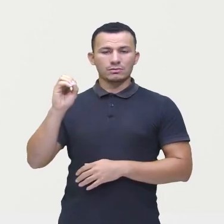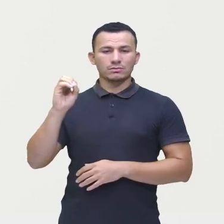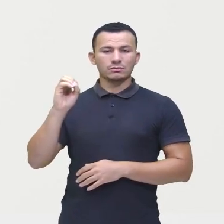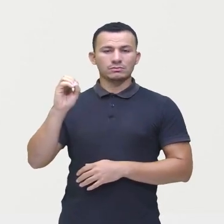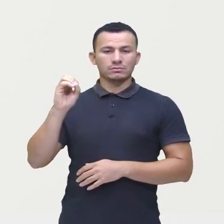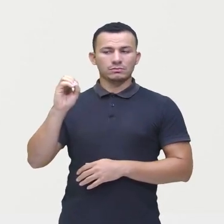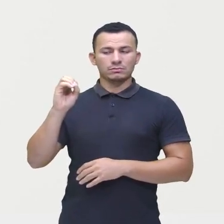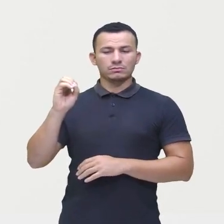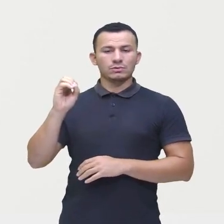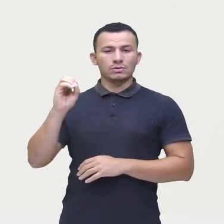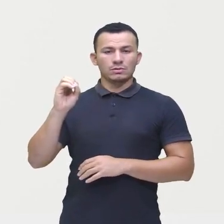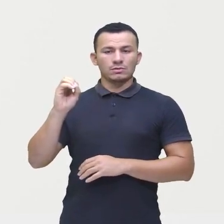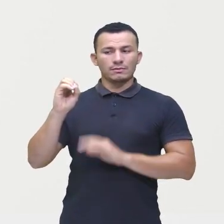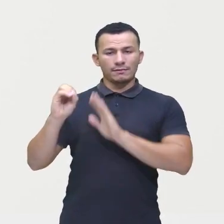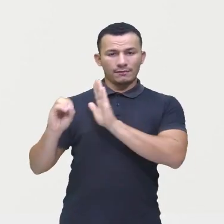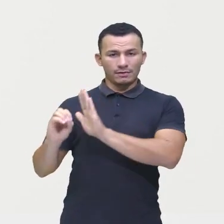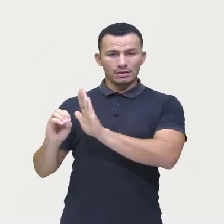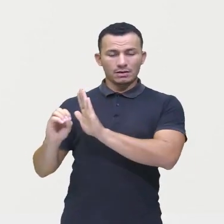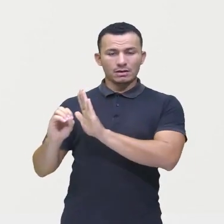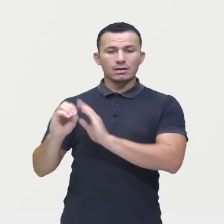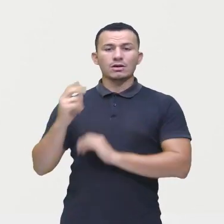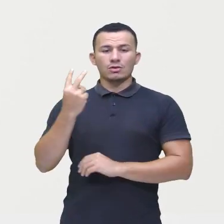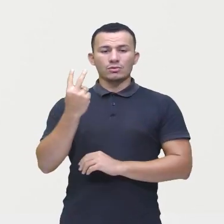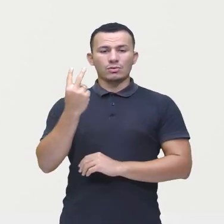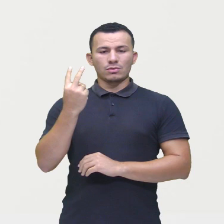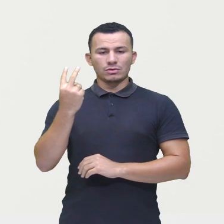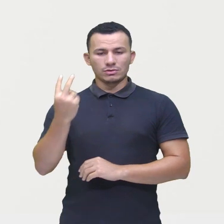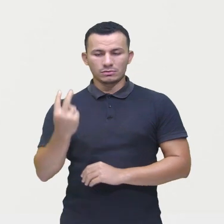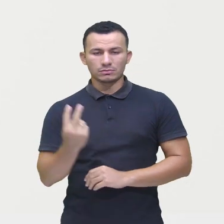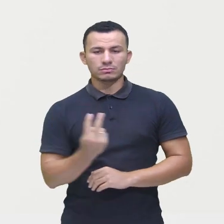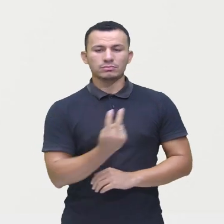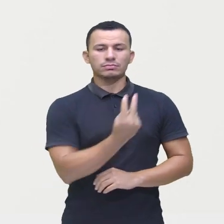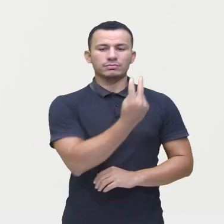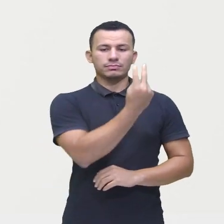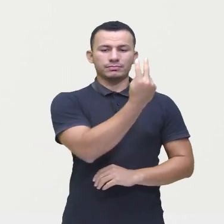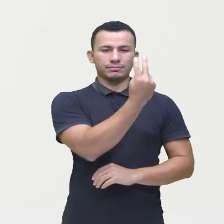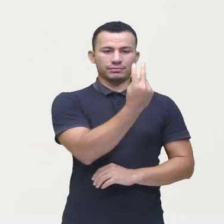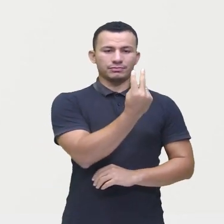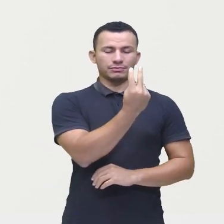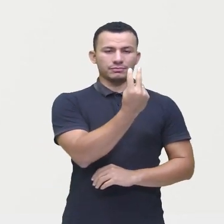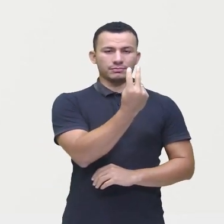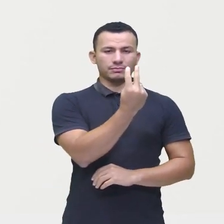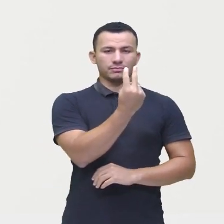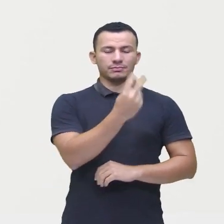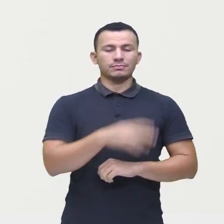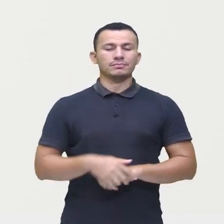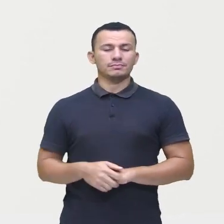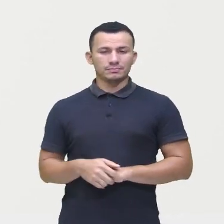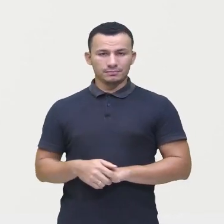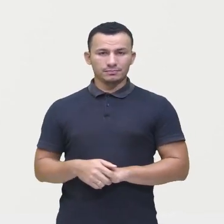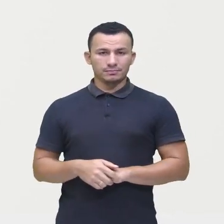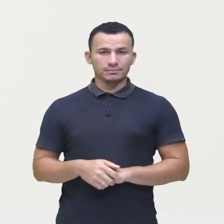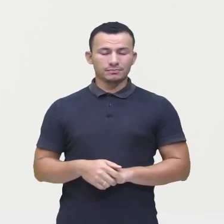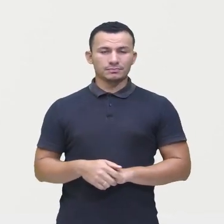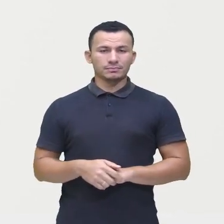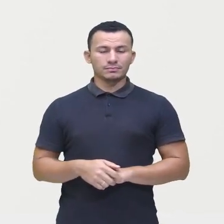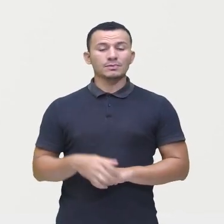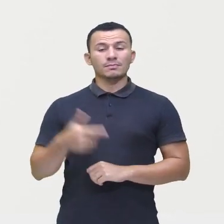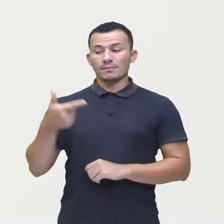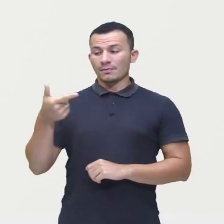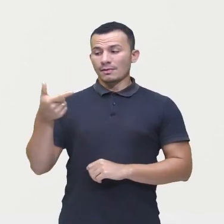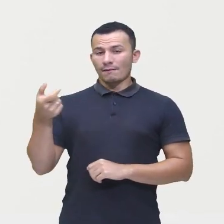o que acontece com 2? Ele vem para cá, ó. Aqui em cima o 2. Tá certo? Então, do número